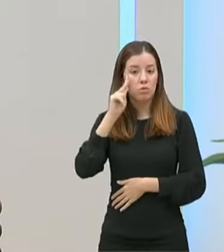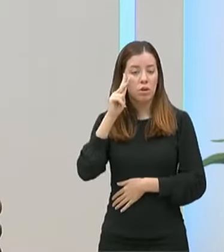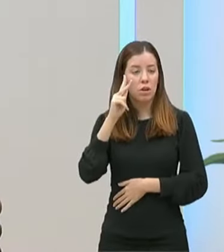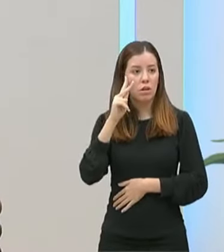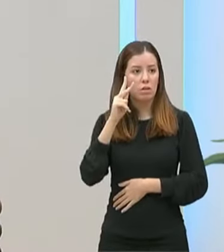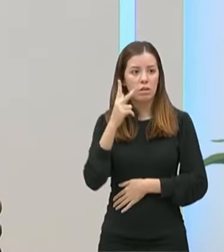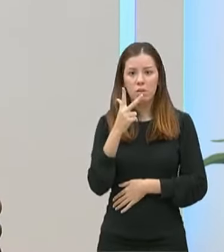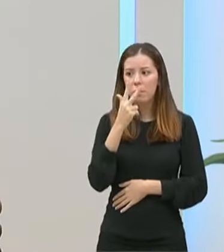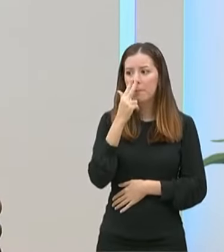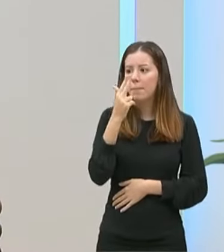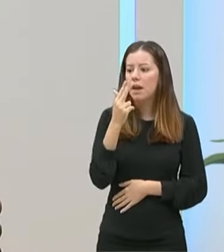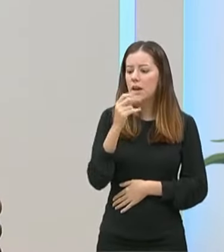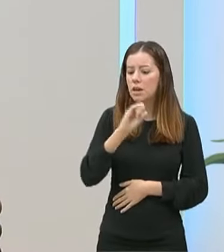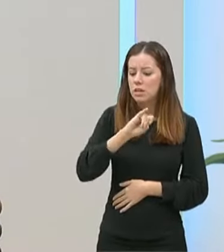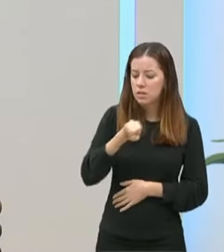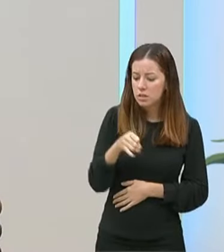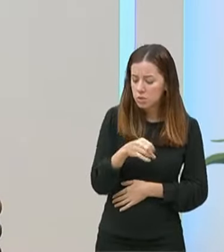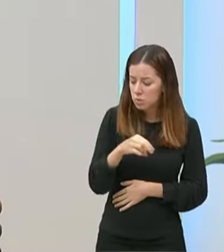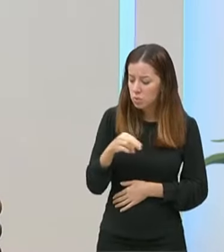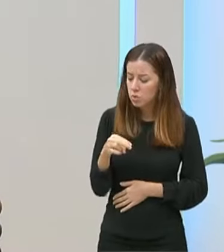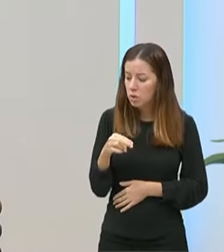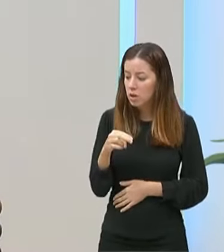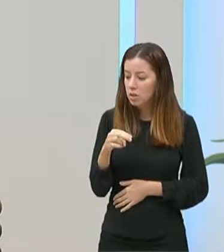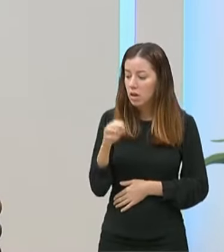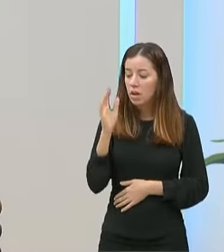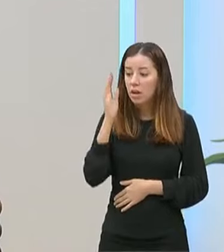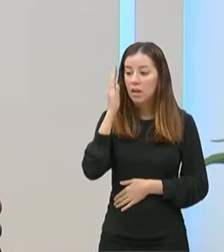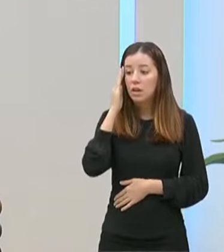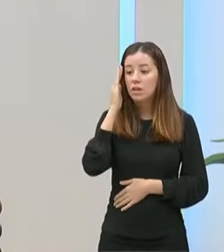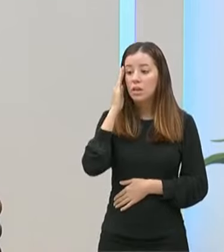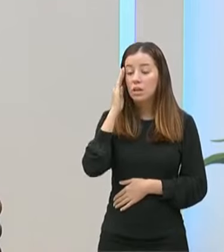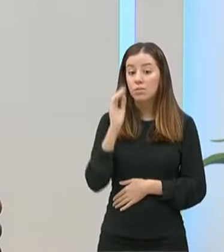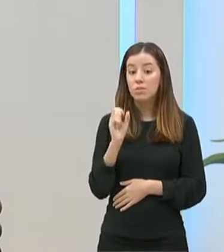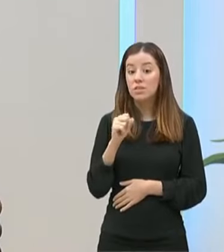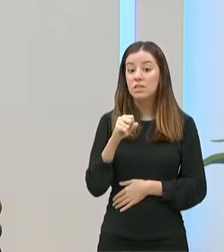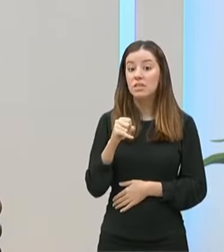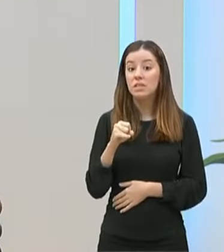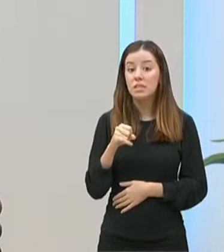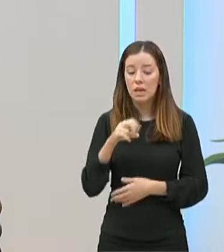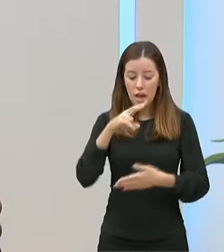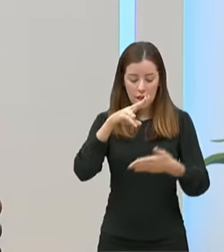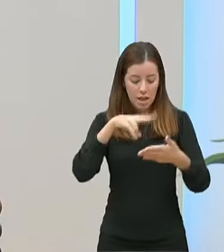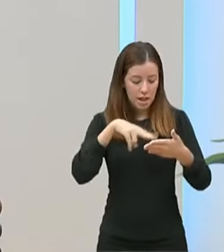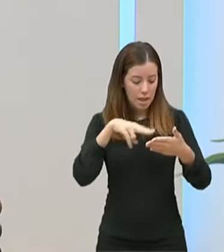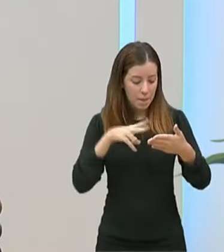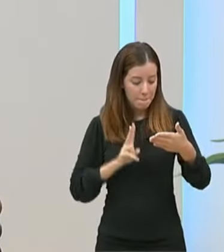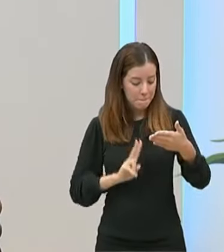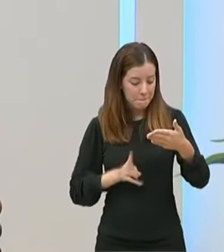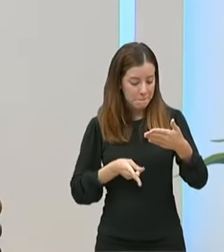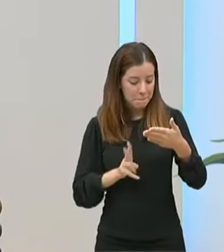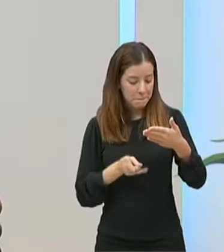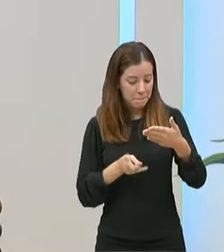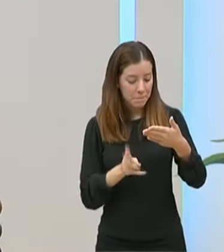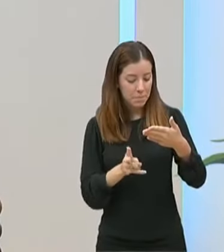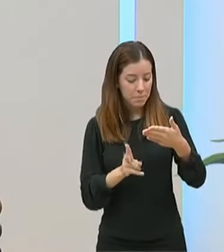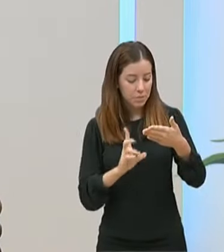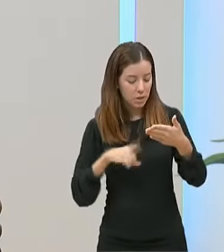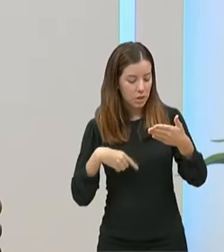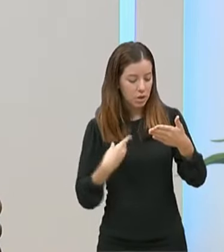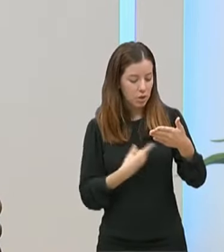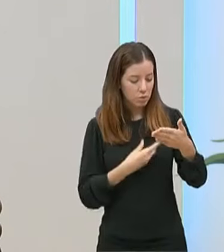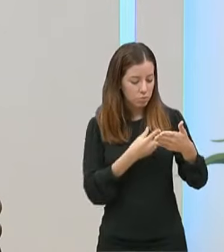só entendemos melhor quando concluímos a leitura. E podemos ponderar